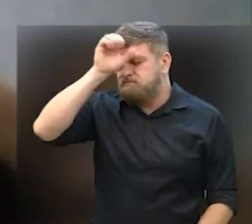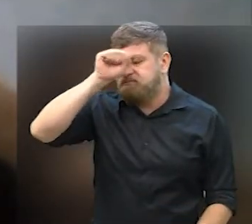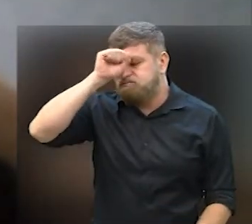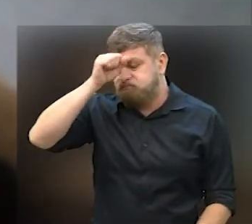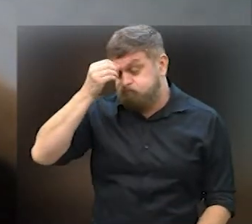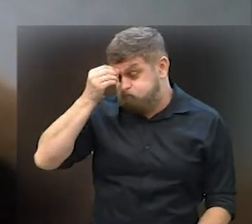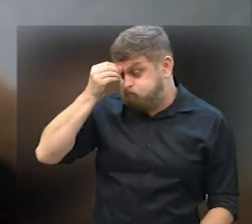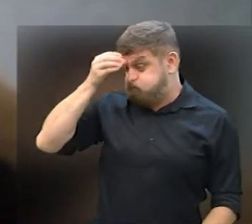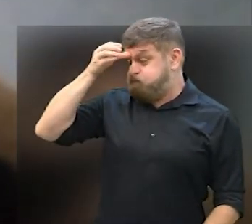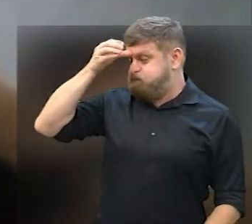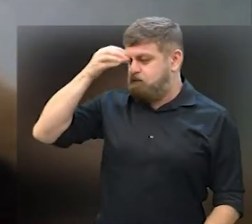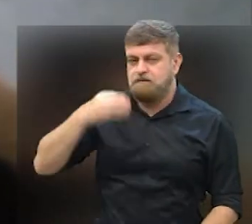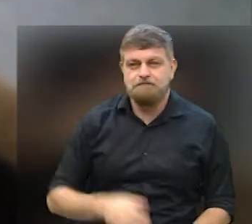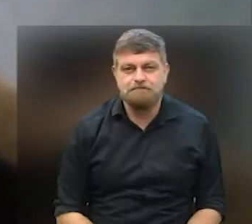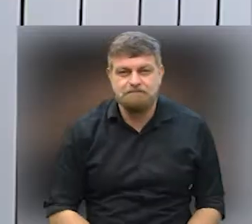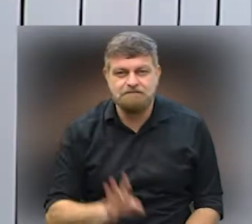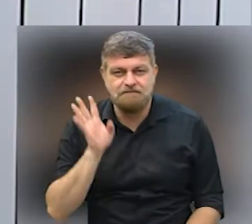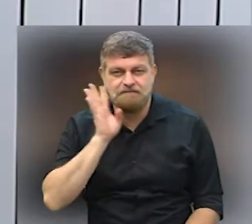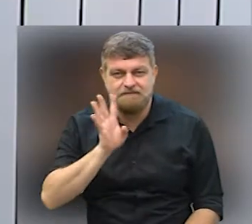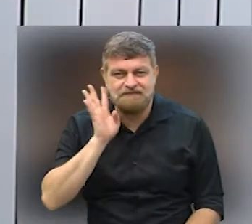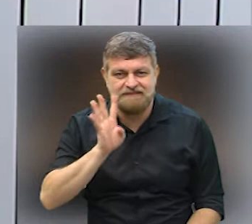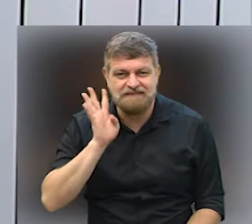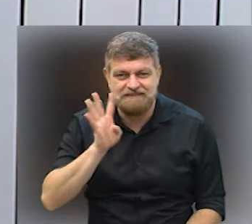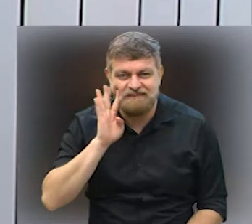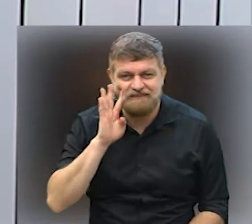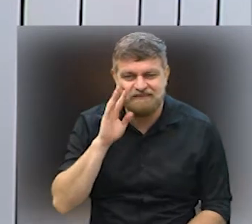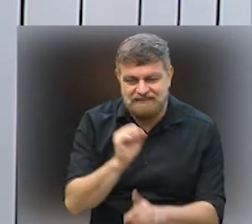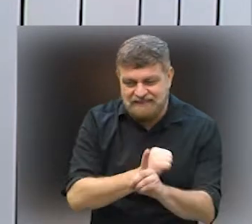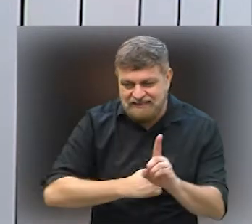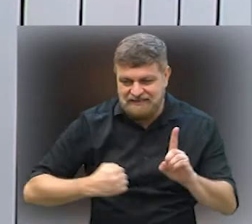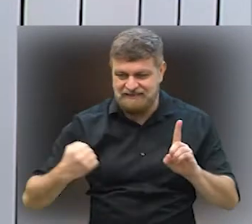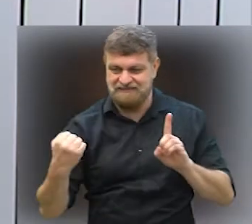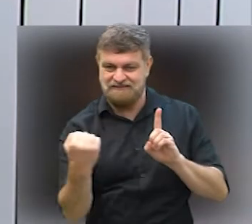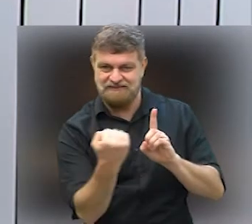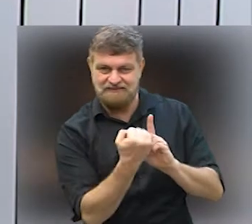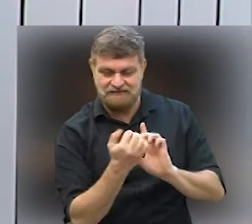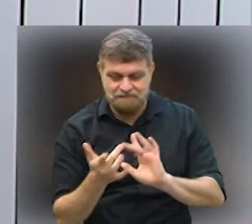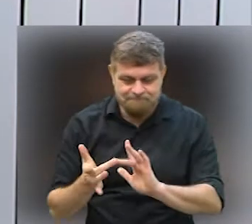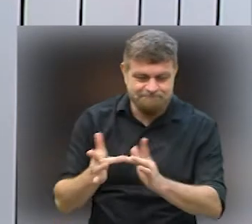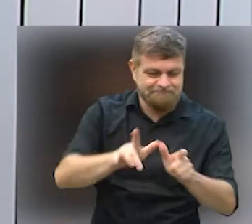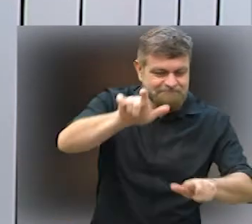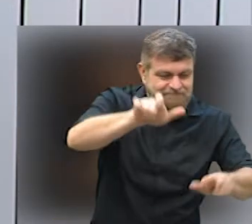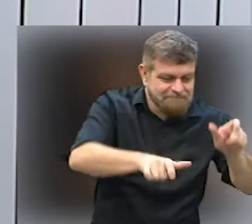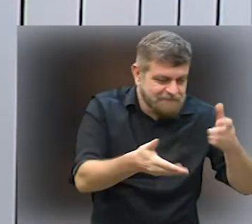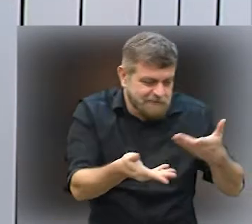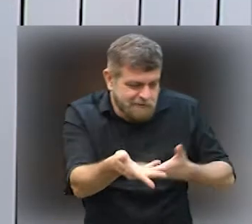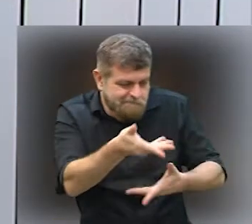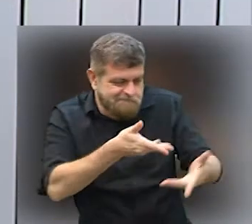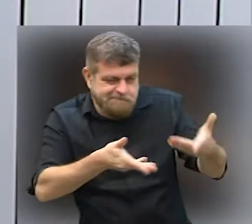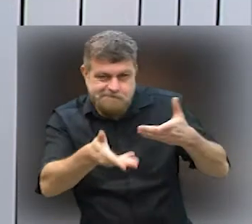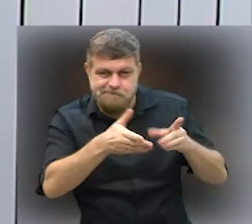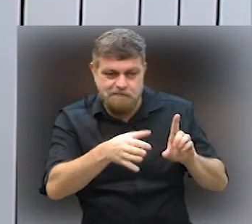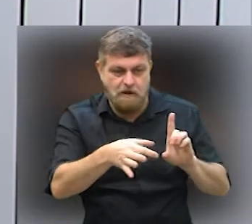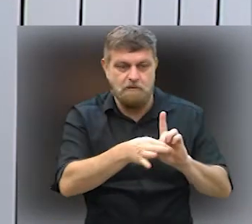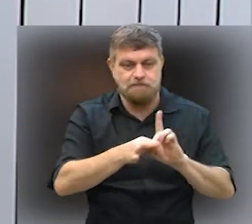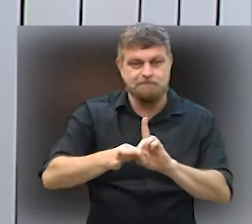muito. Que bacana, né? É isso, é viver em sociedade, é conviver com as outras pessoas que estão